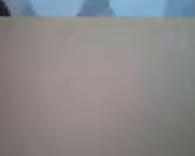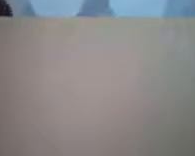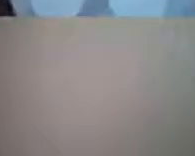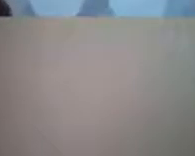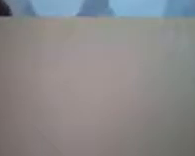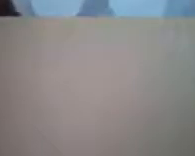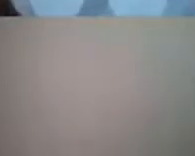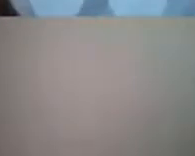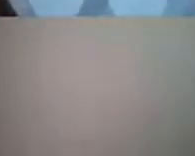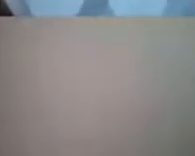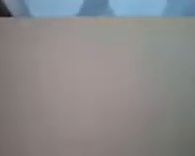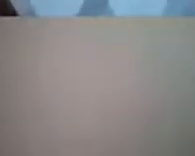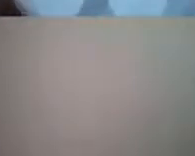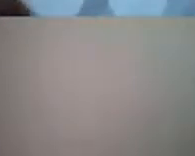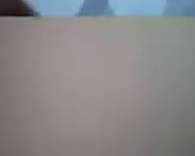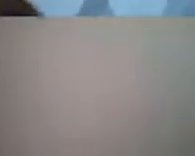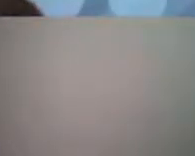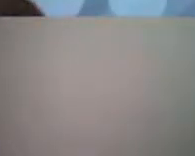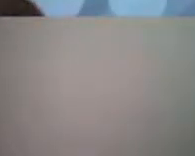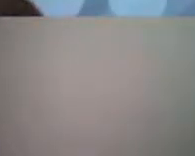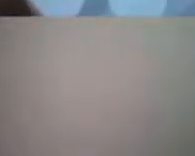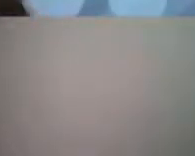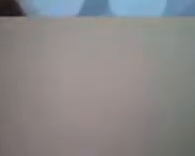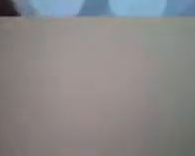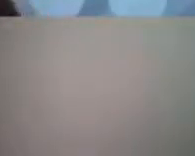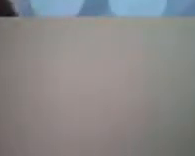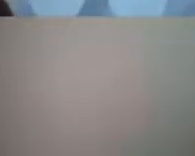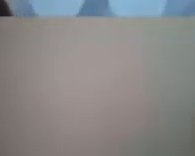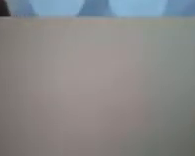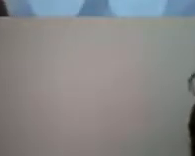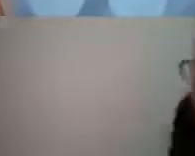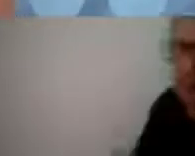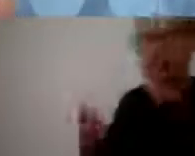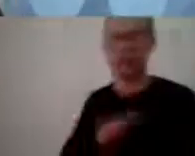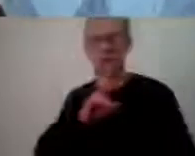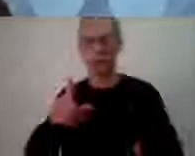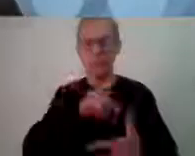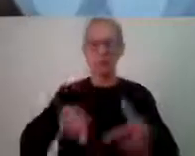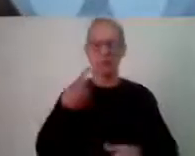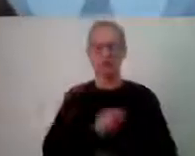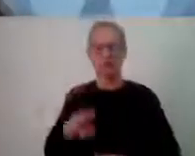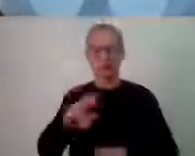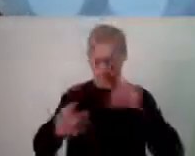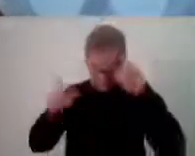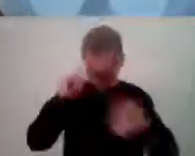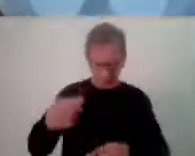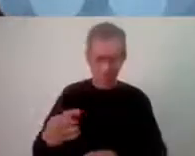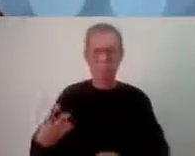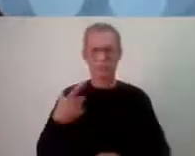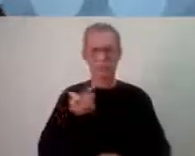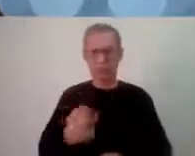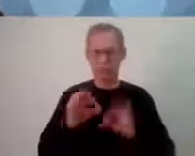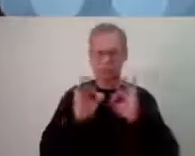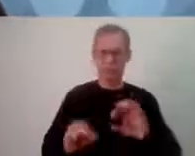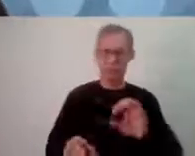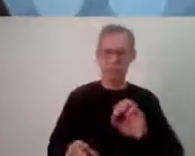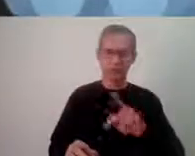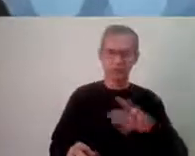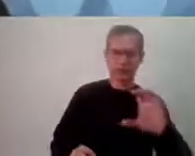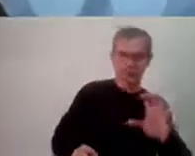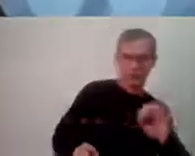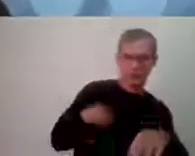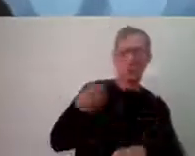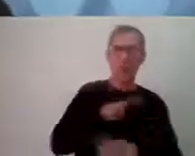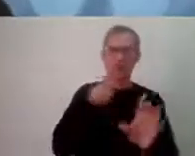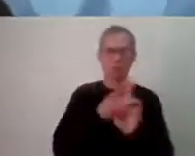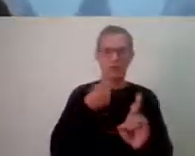Para a gente resolver esse problema, a gente vai utilizar essa ideia que eu falei. Se eu tenho a velocidade instantânea de um determinado corpo, para a